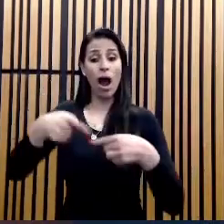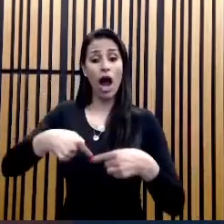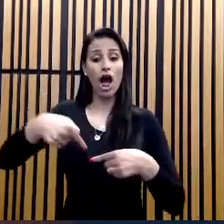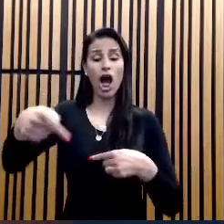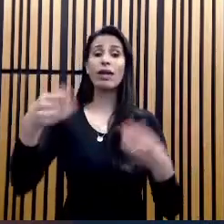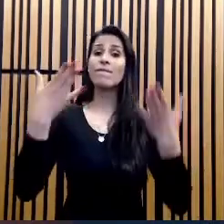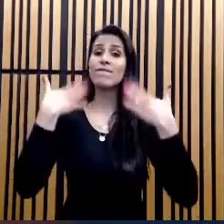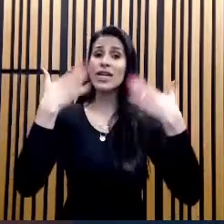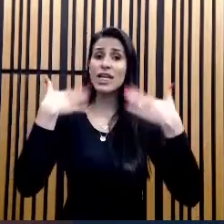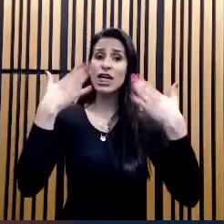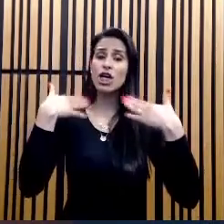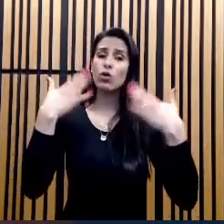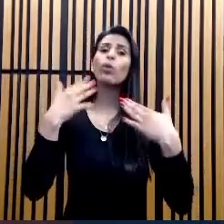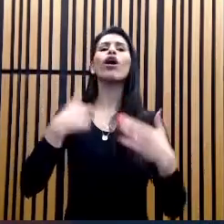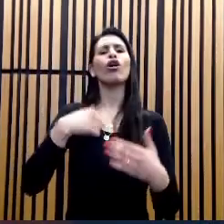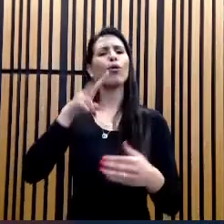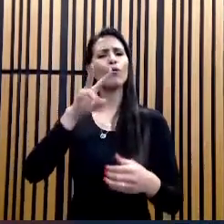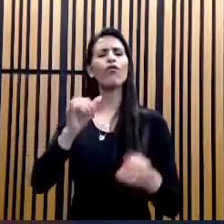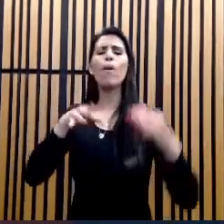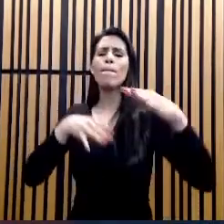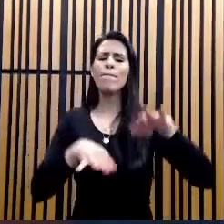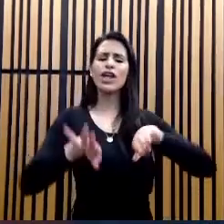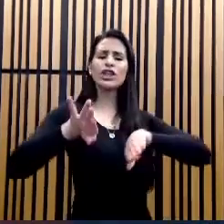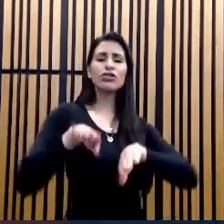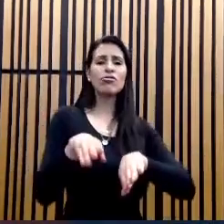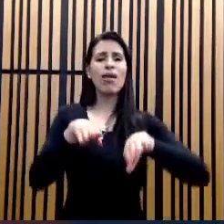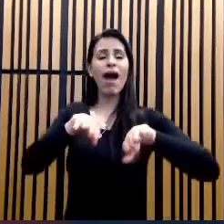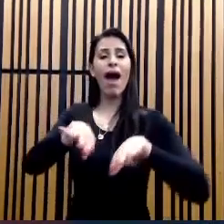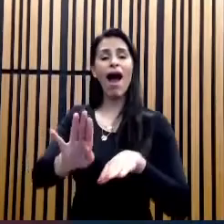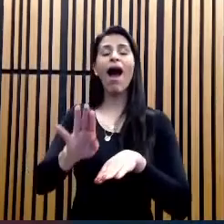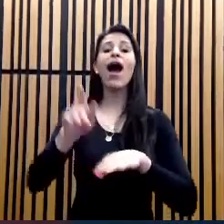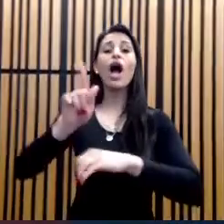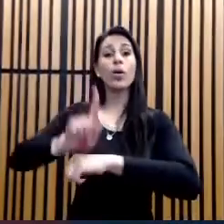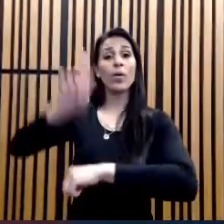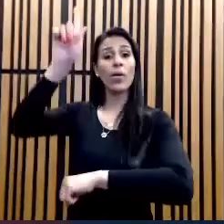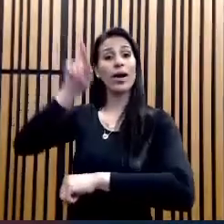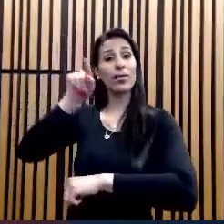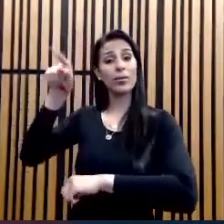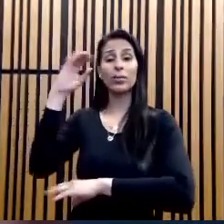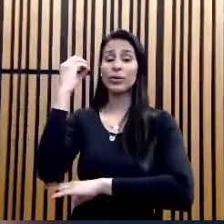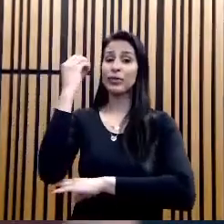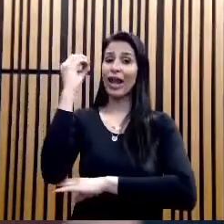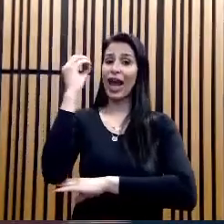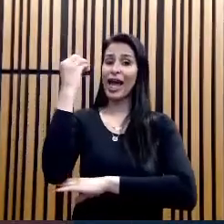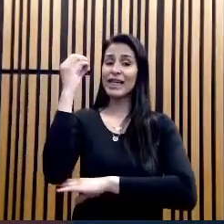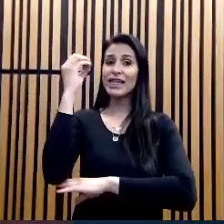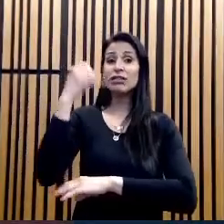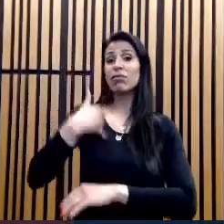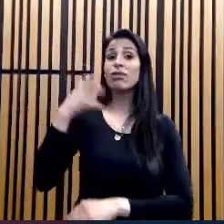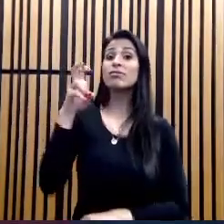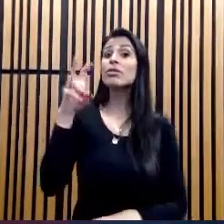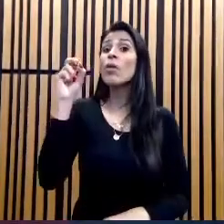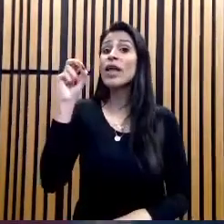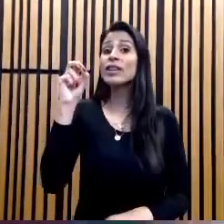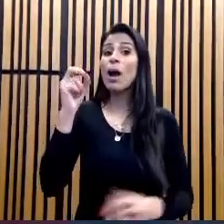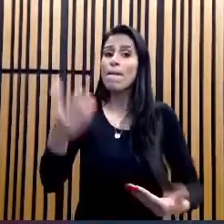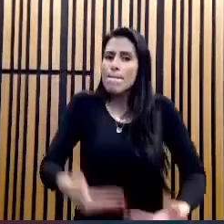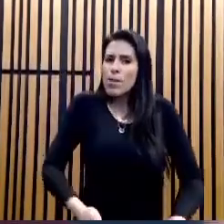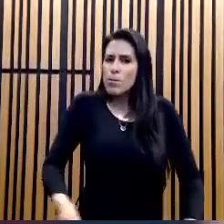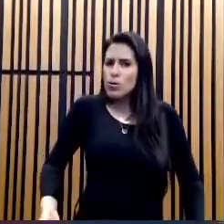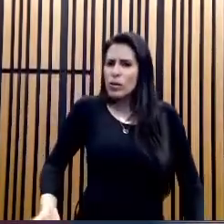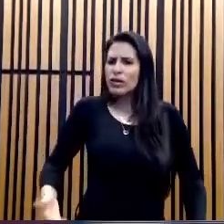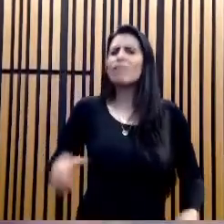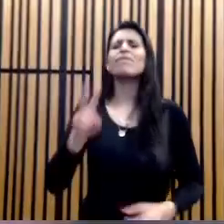vou estar patinando na orla do Guaíba aos 50 anos, de shortinho. Me aguardem, tá? Porque é